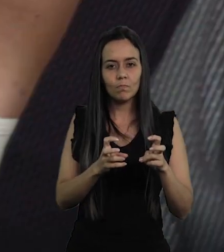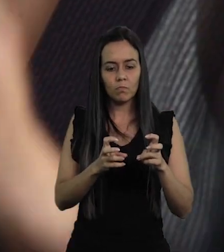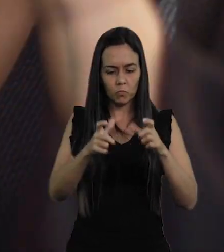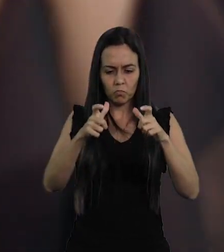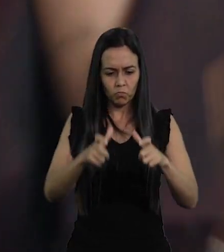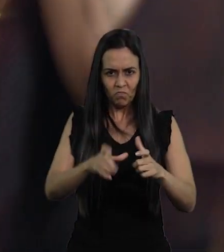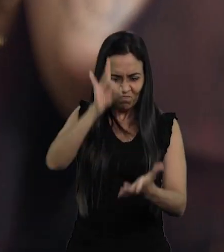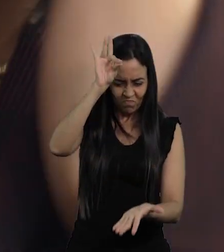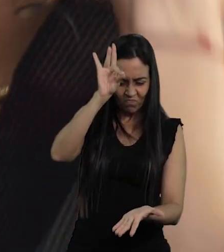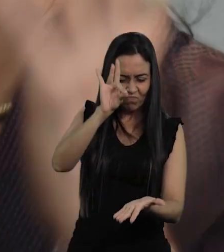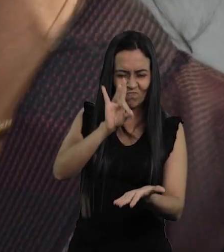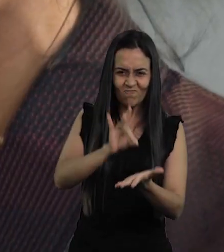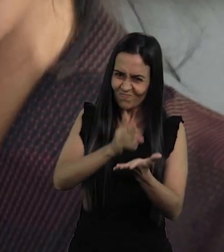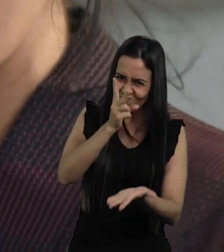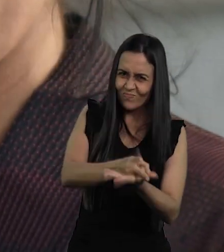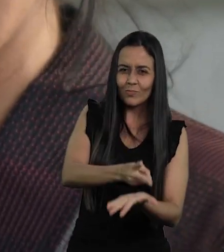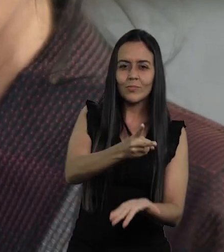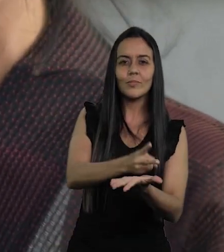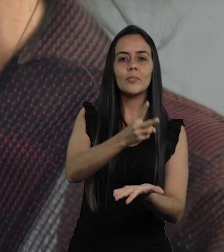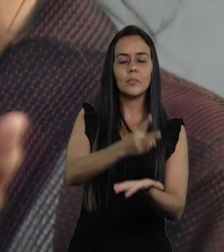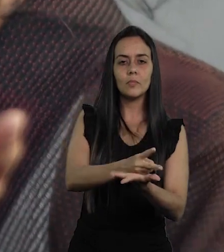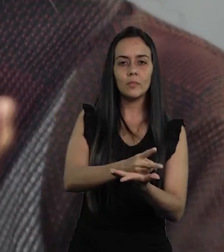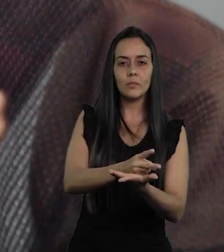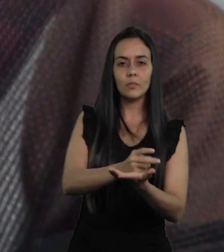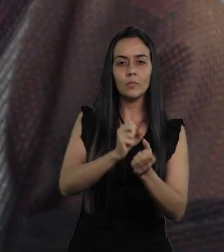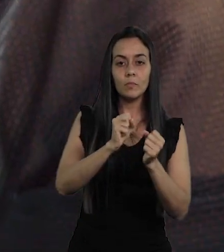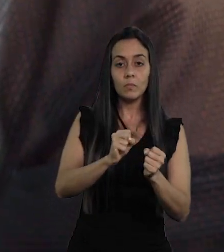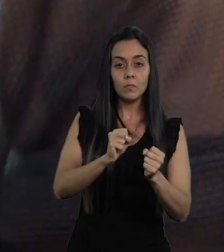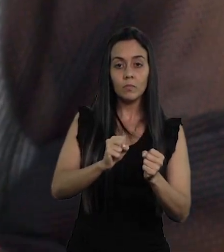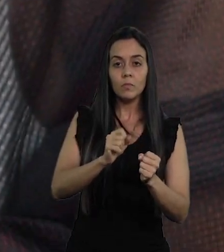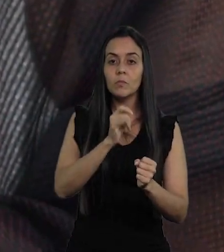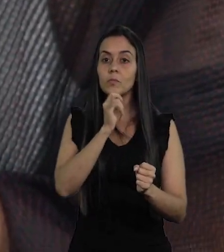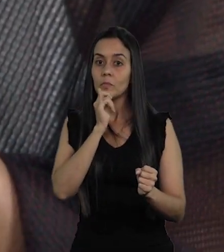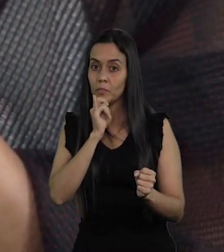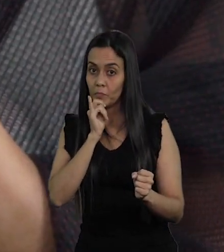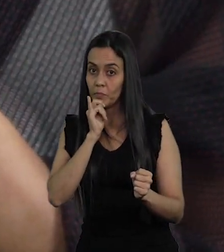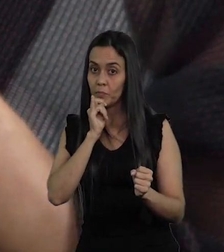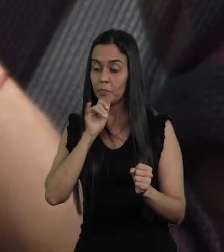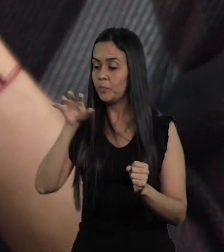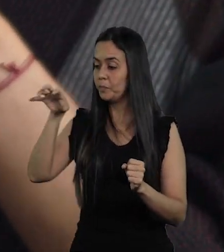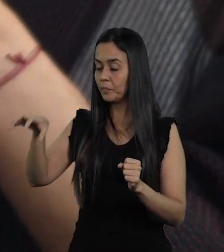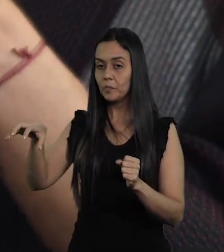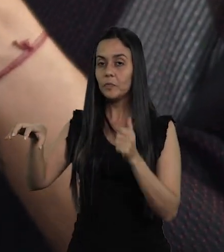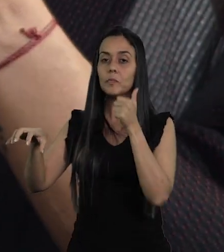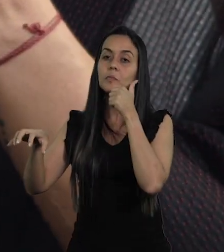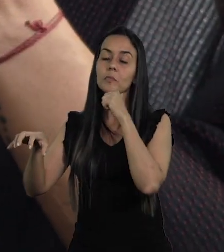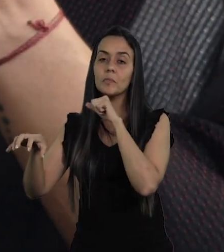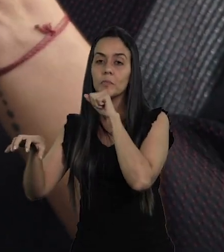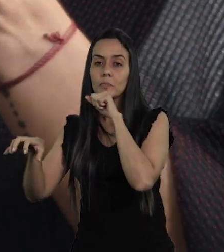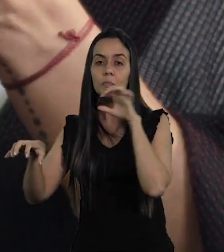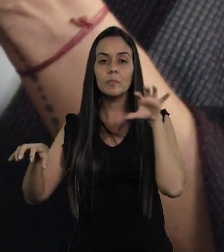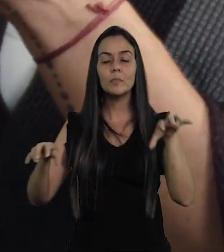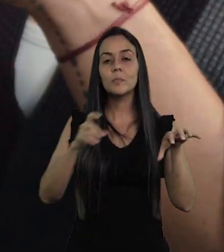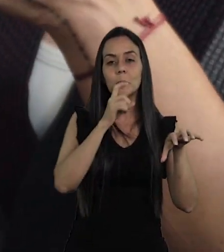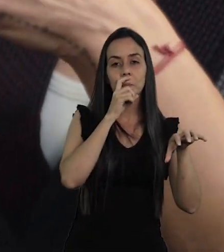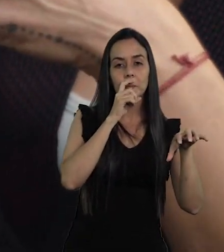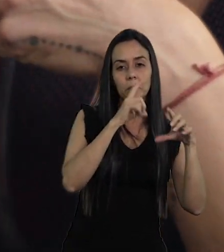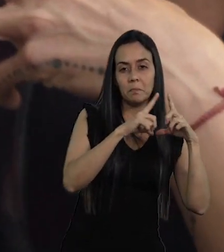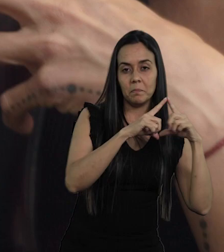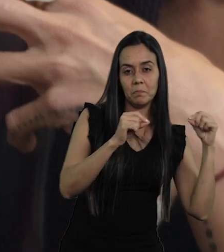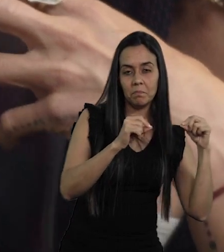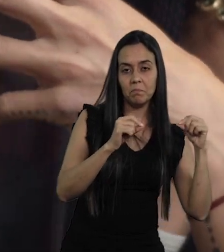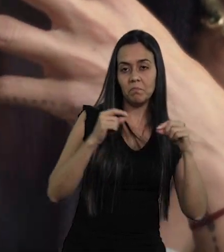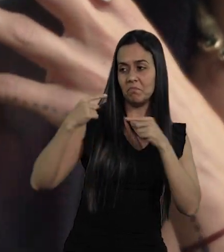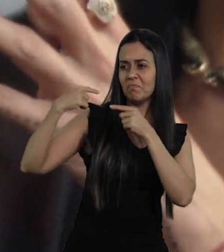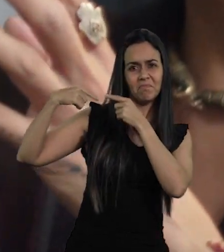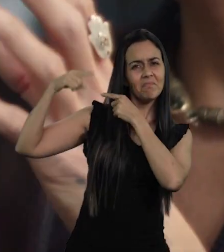Porque acho que o fato também de ter um pai com ascendência portuguesa, uma mãe com ascendência japonesa, né, de um avô